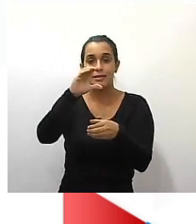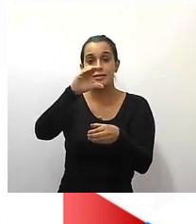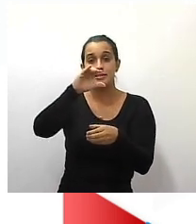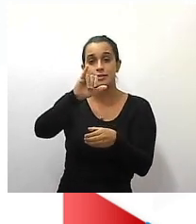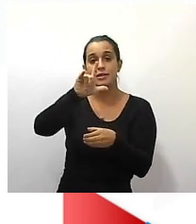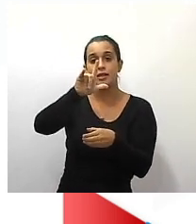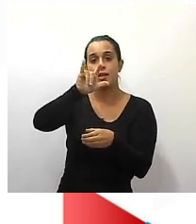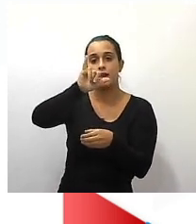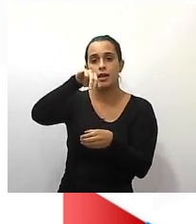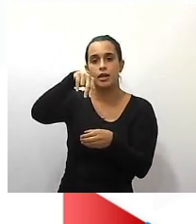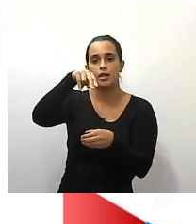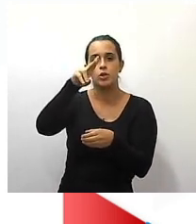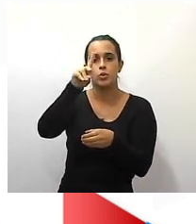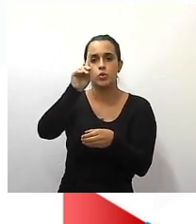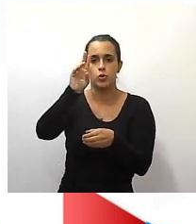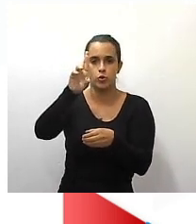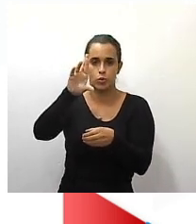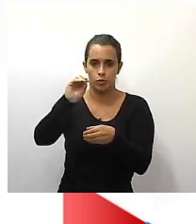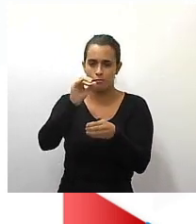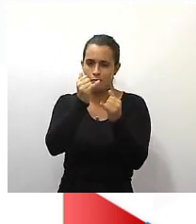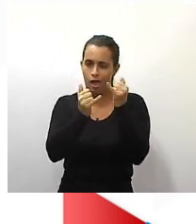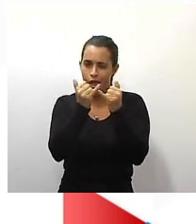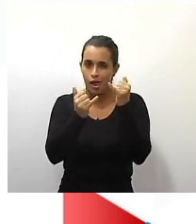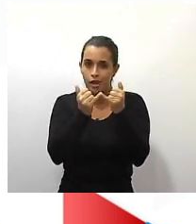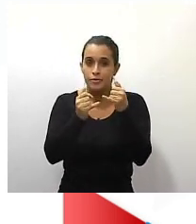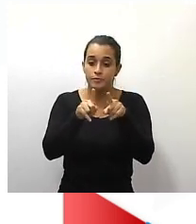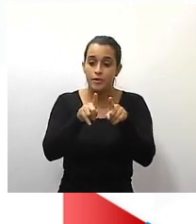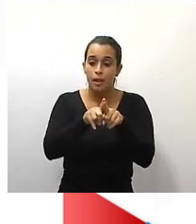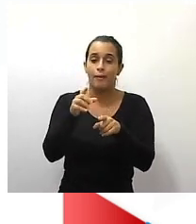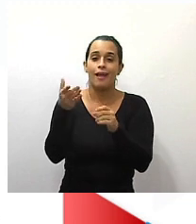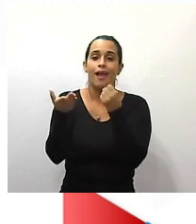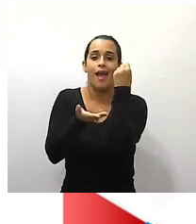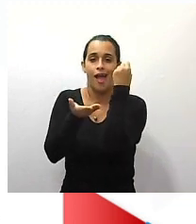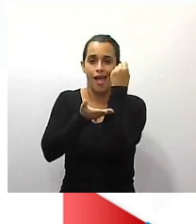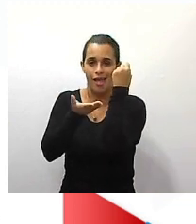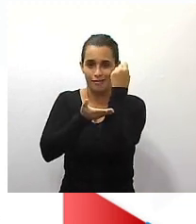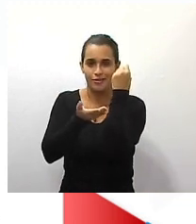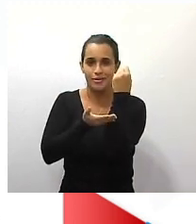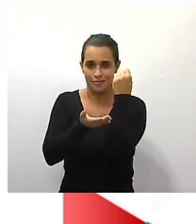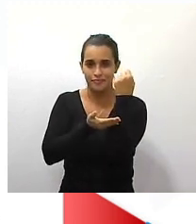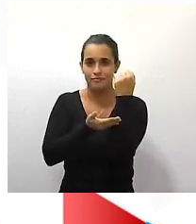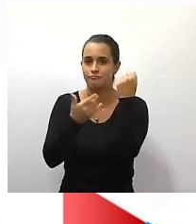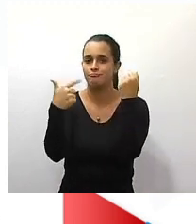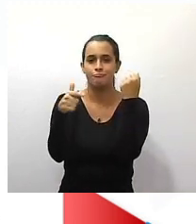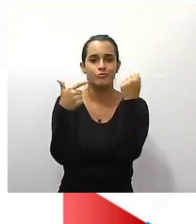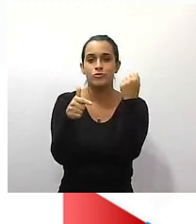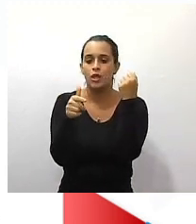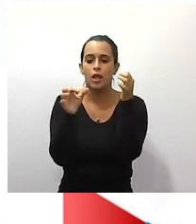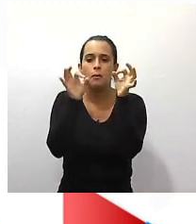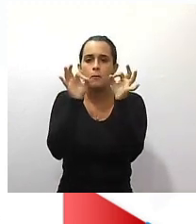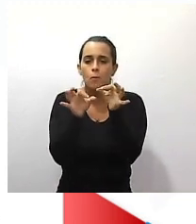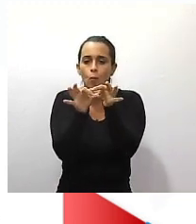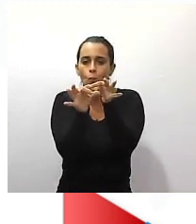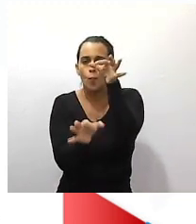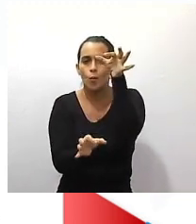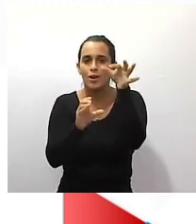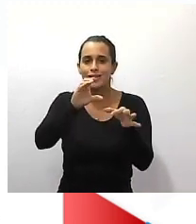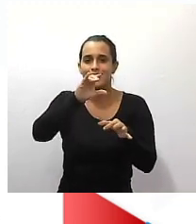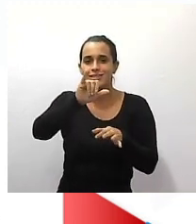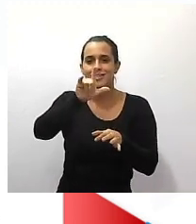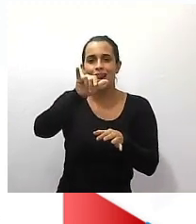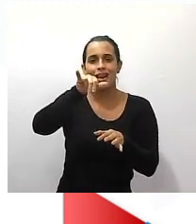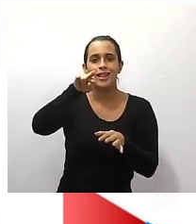para transportar água e abastecer a cidade. Olha que obra maravilhosa era utilizada, tá? Bom, agora eu vou começar com vocês sobre